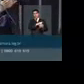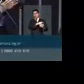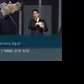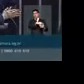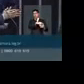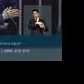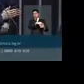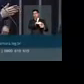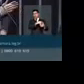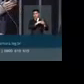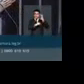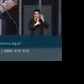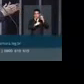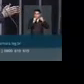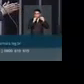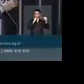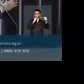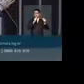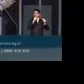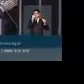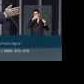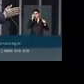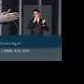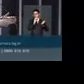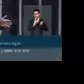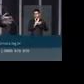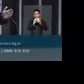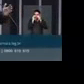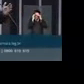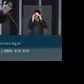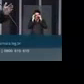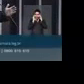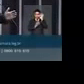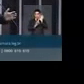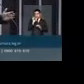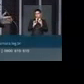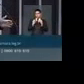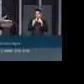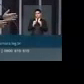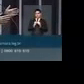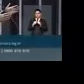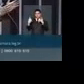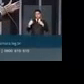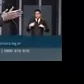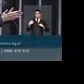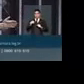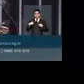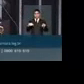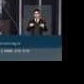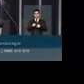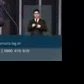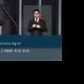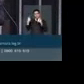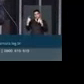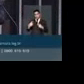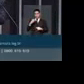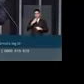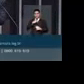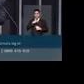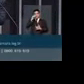grande distorção, covardia, injustiça que havia sido feita contra mim e